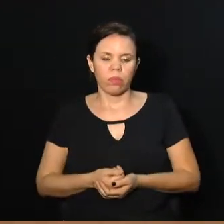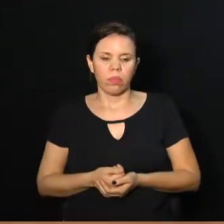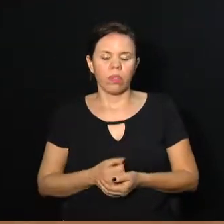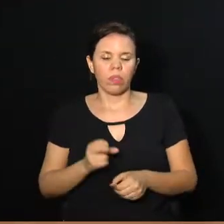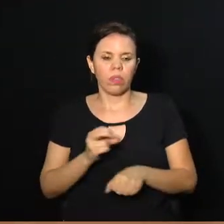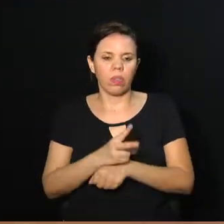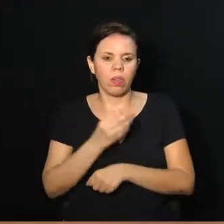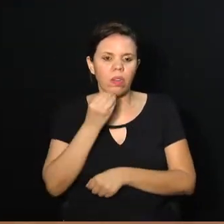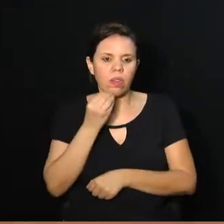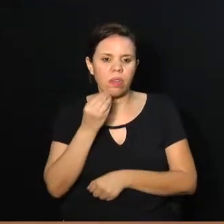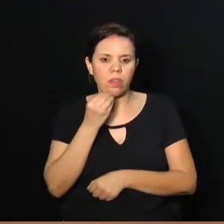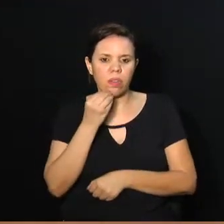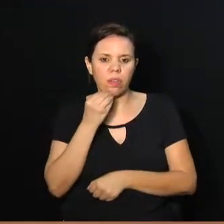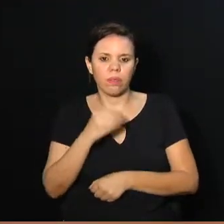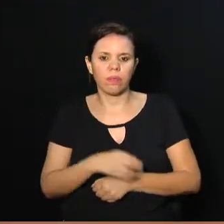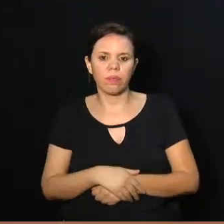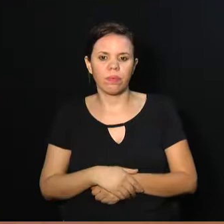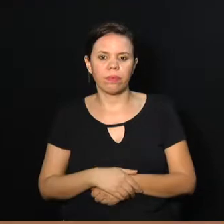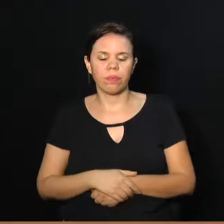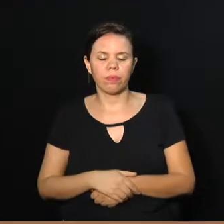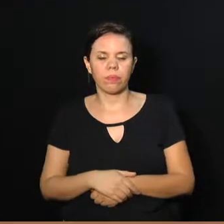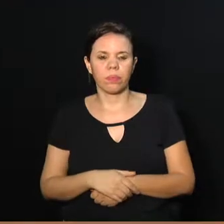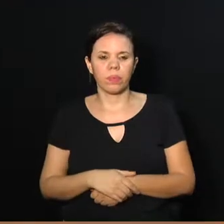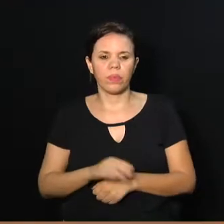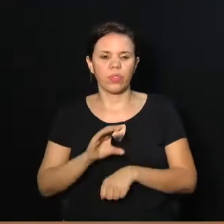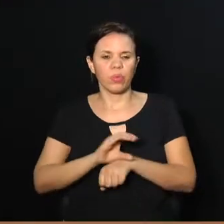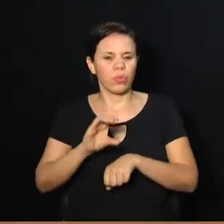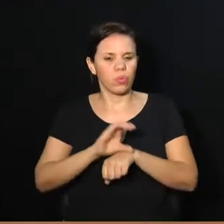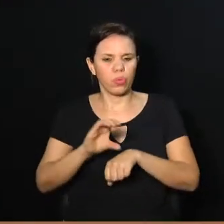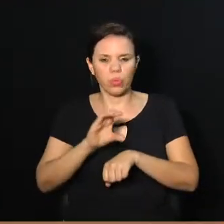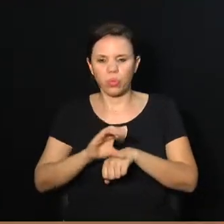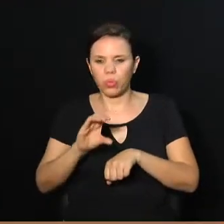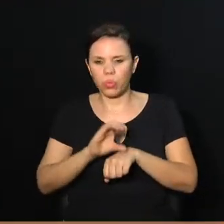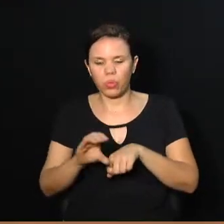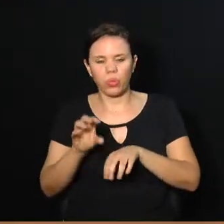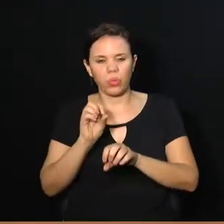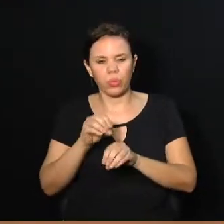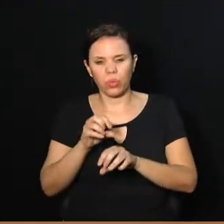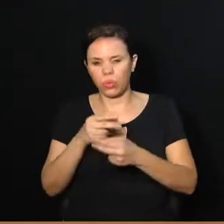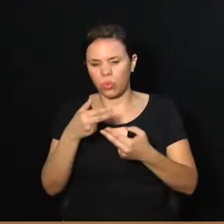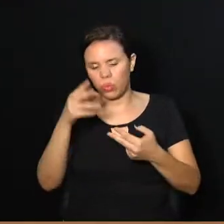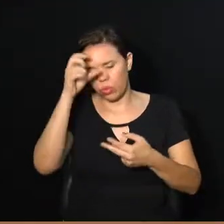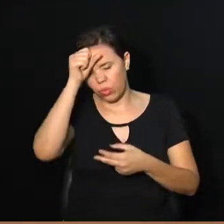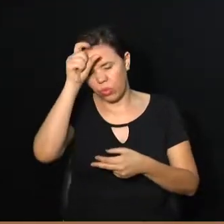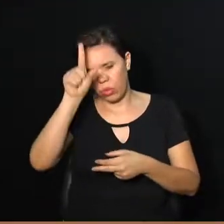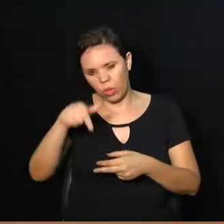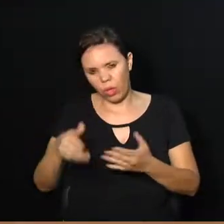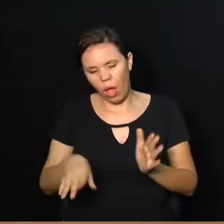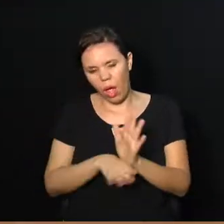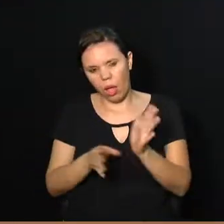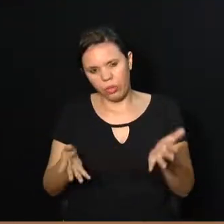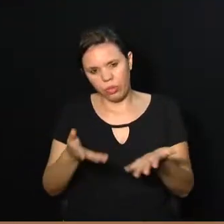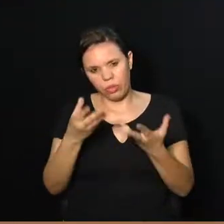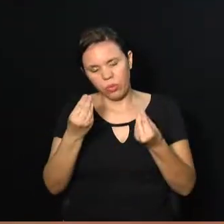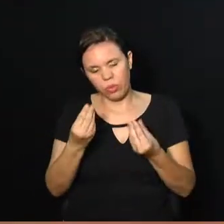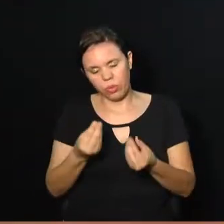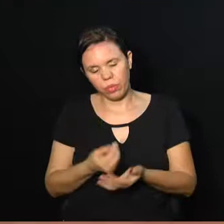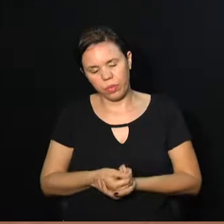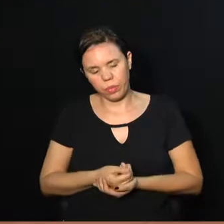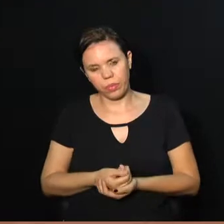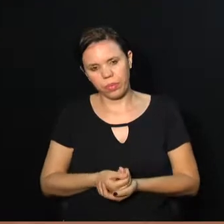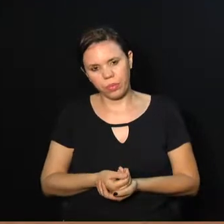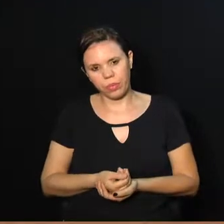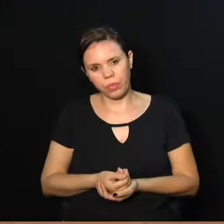que o emprego, trabalho, curso, educação, eu acho que isso ajudaria muito